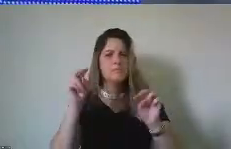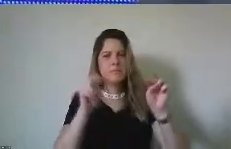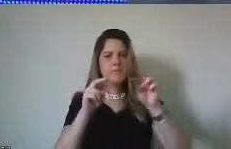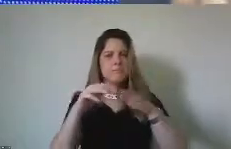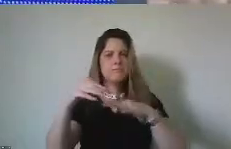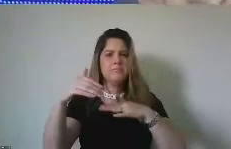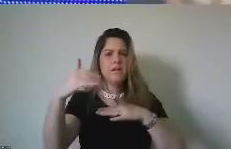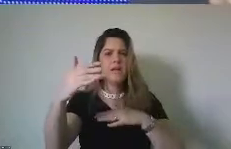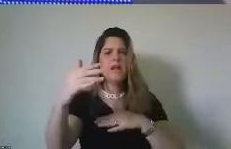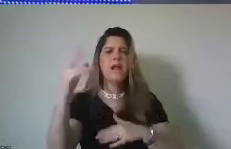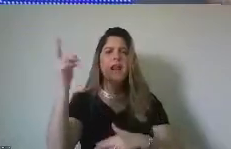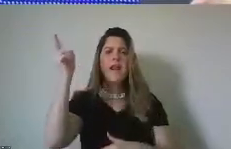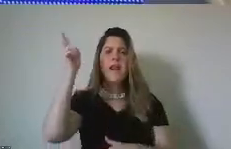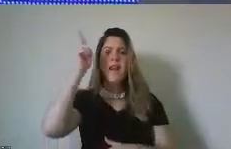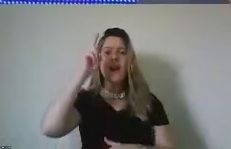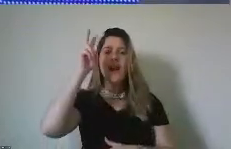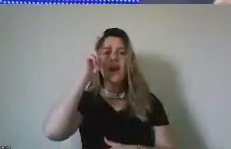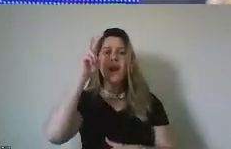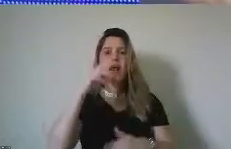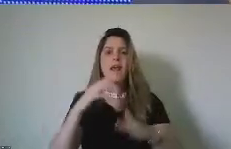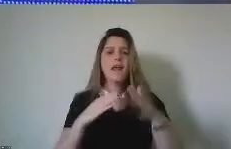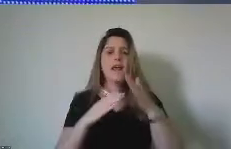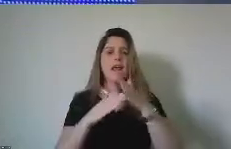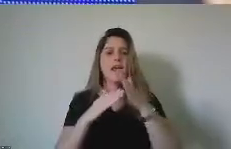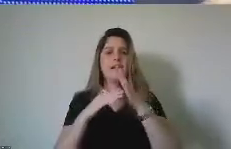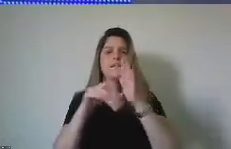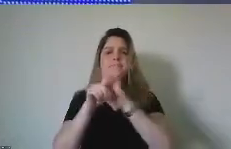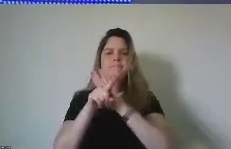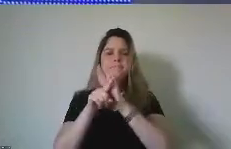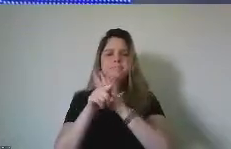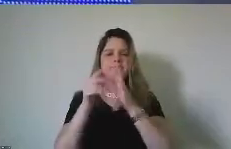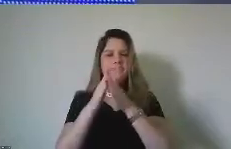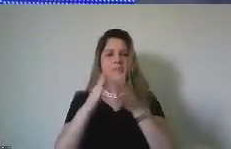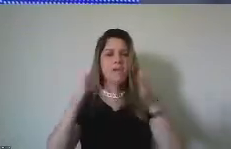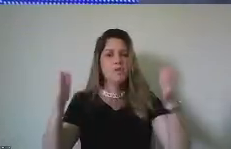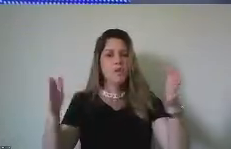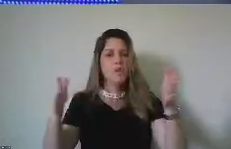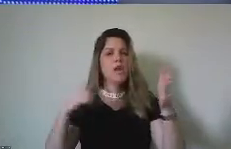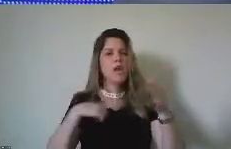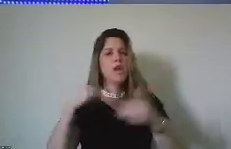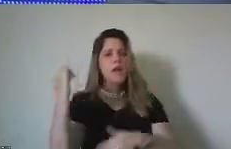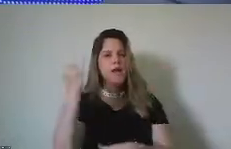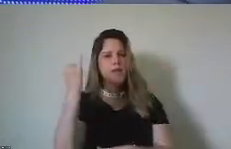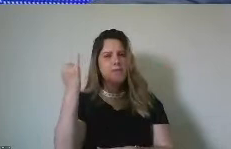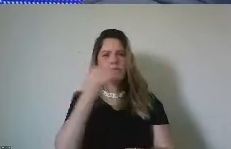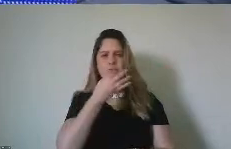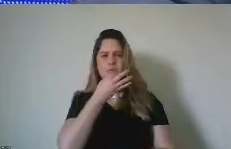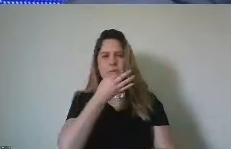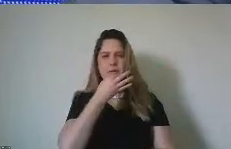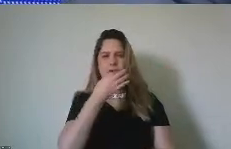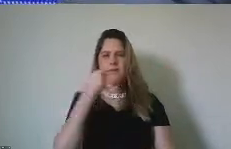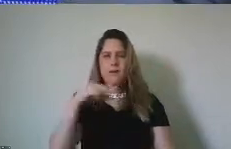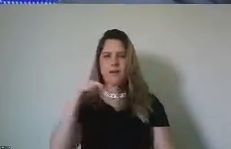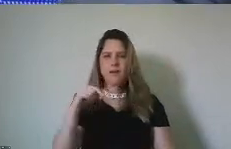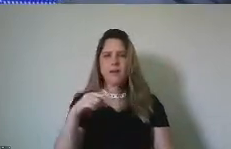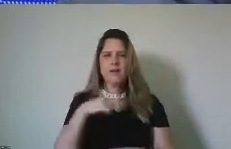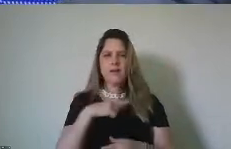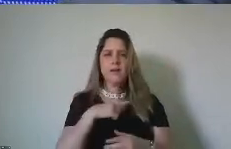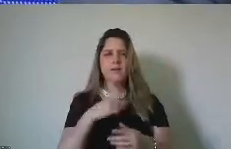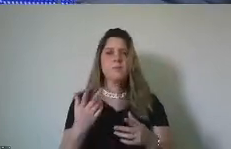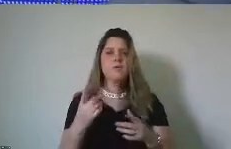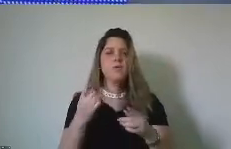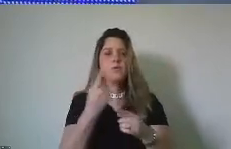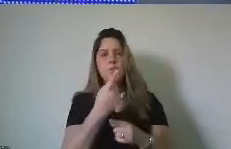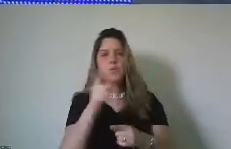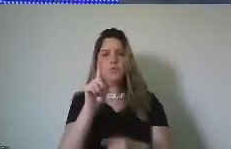tem que lembrar que esses 15 Bis são investimentos espaçados né e acho que é importante até comentar aqui que mesmo nessa última leilão